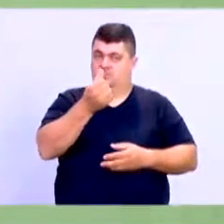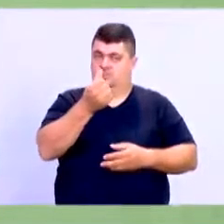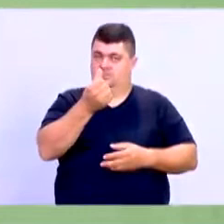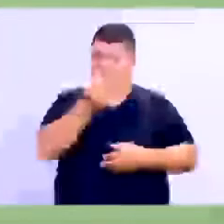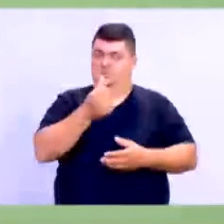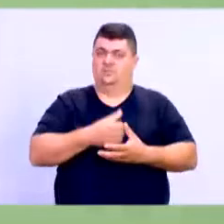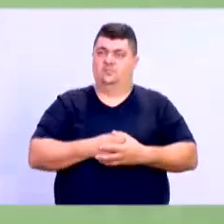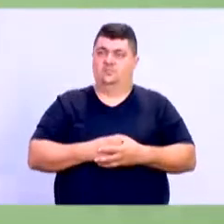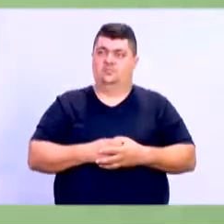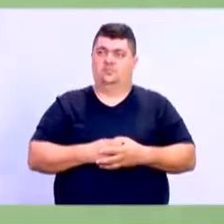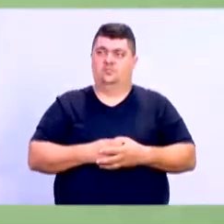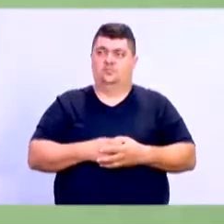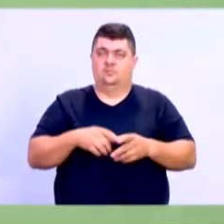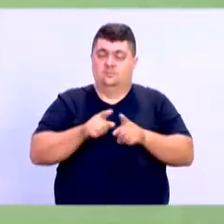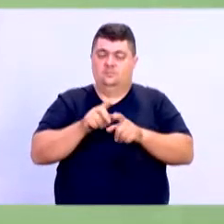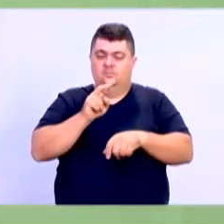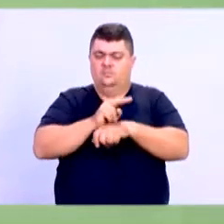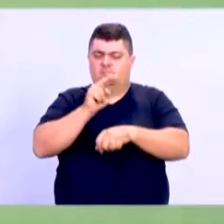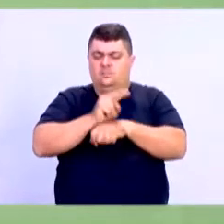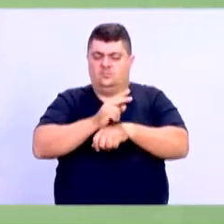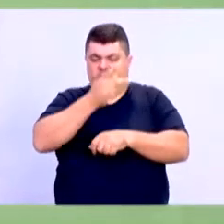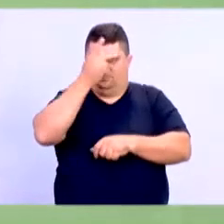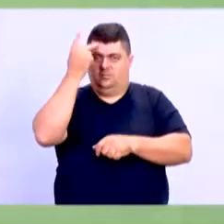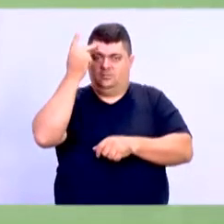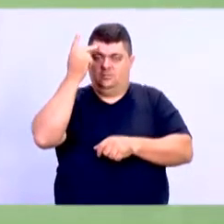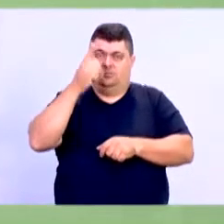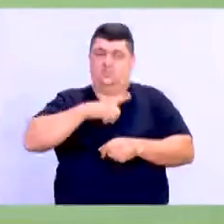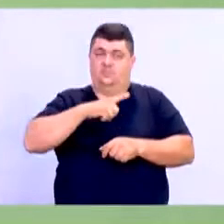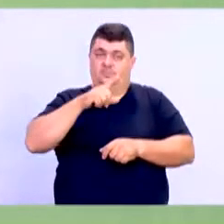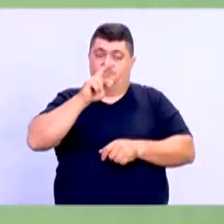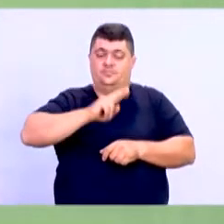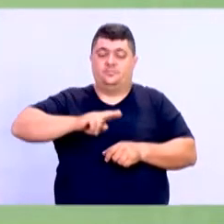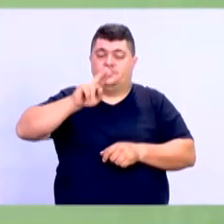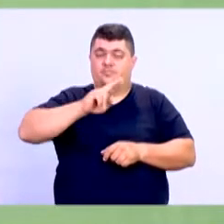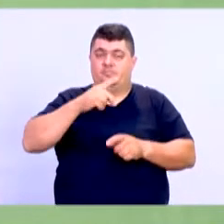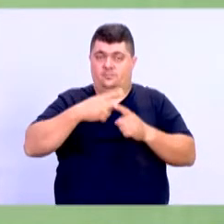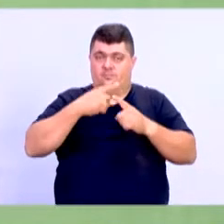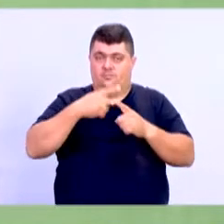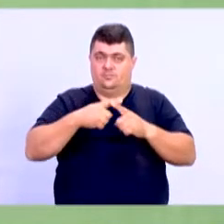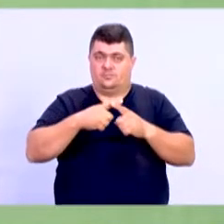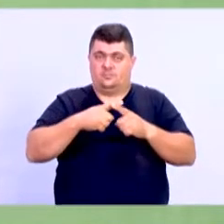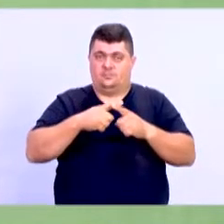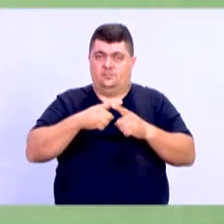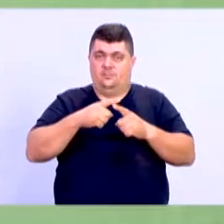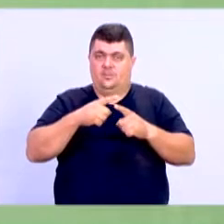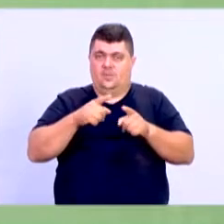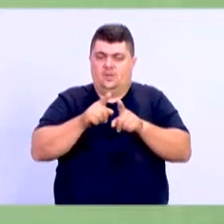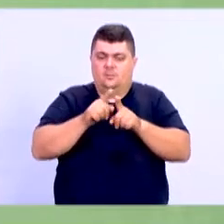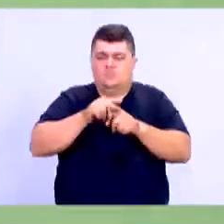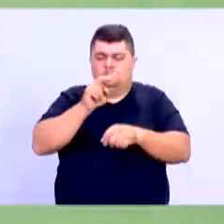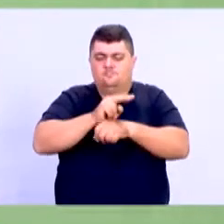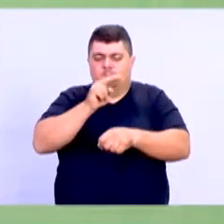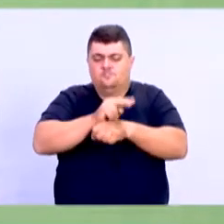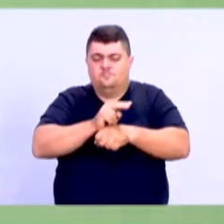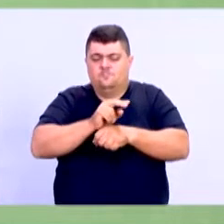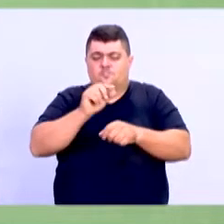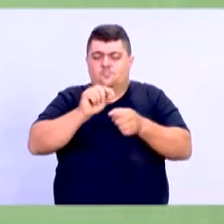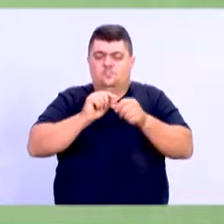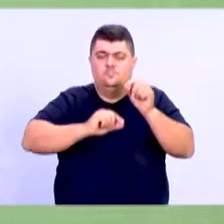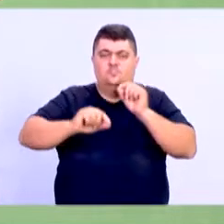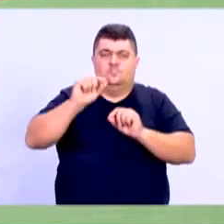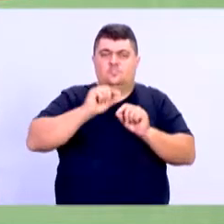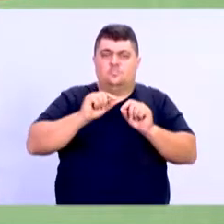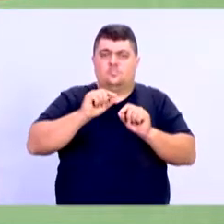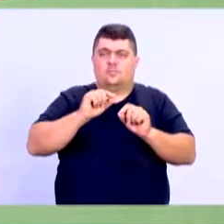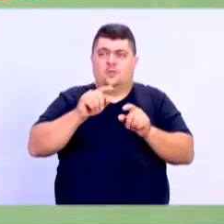Processos de monitorar pessoas são utilizados para acompanhar e controlar as atividades das